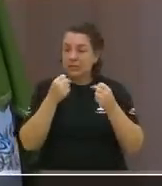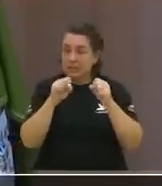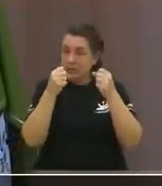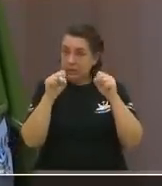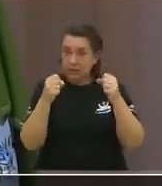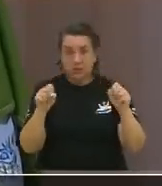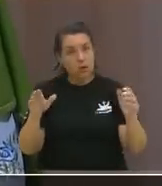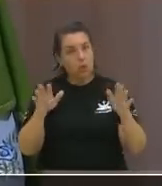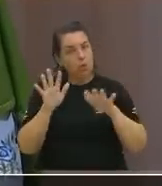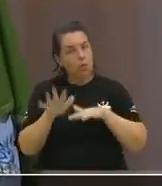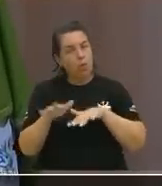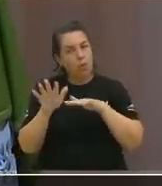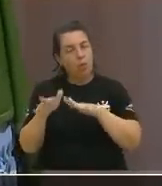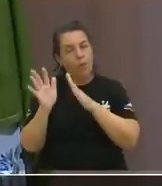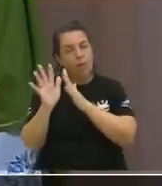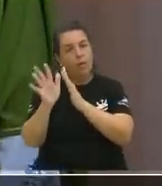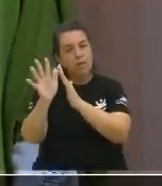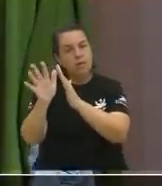salmo de procissão.